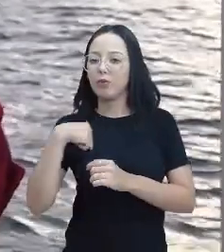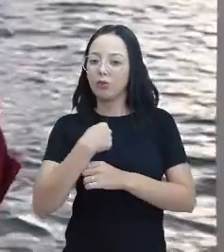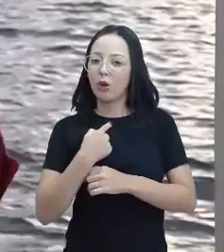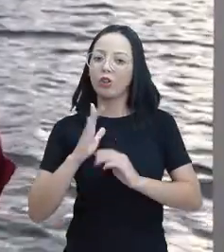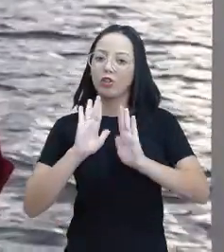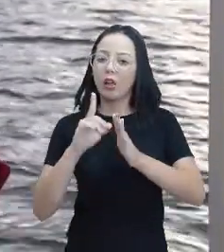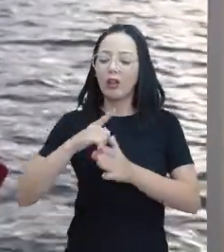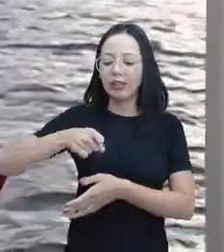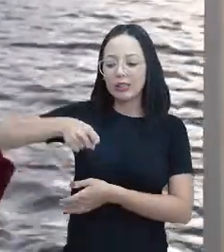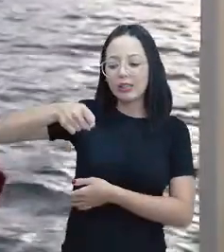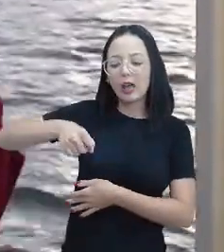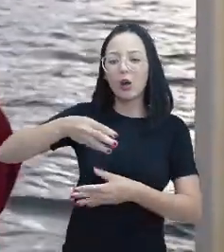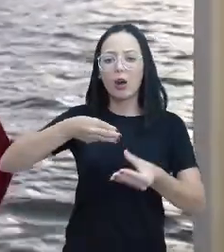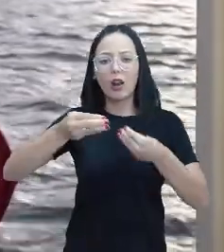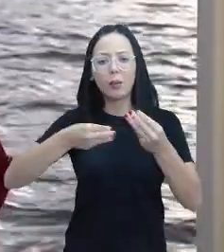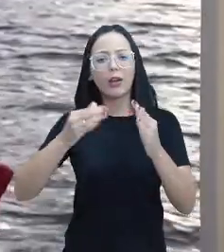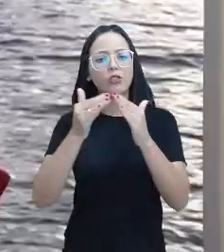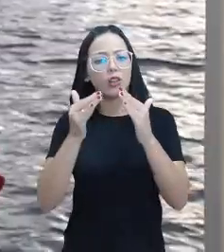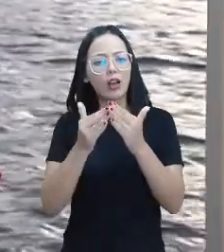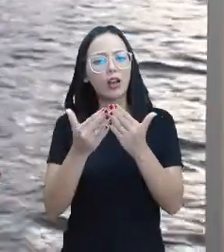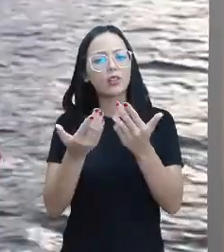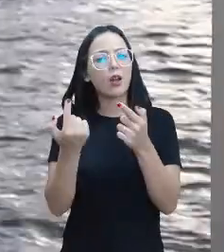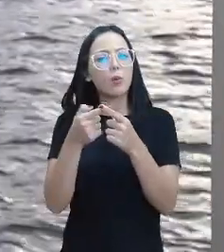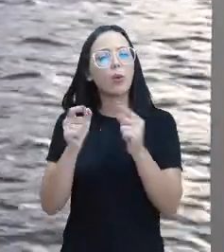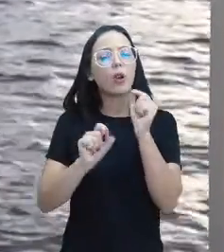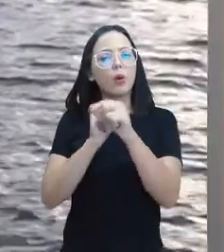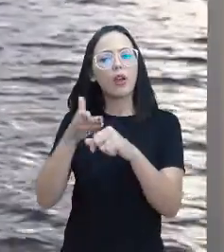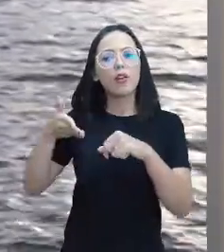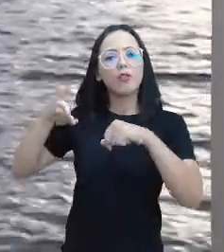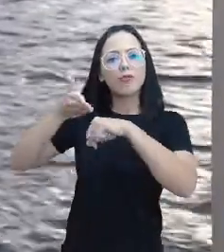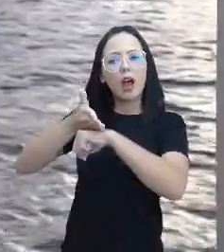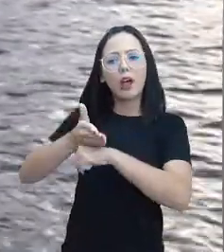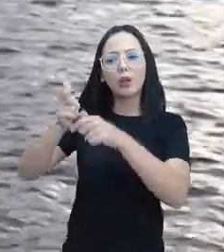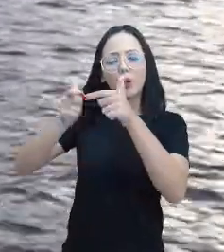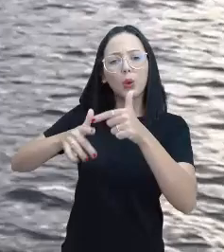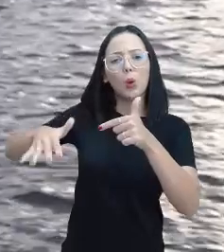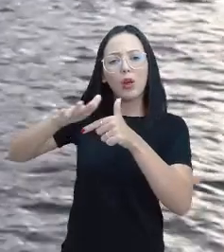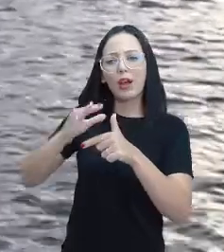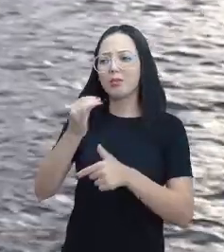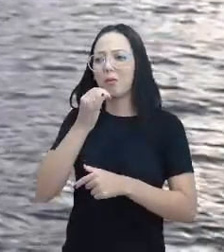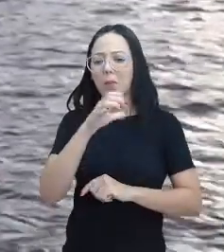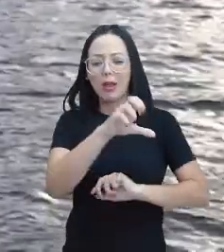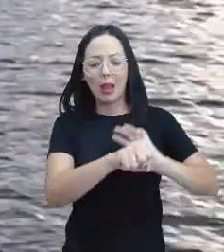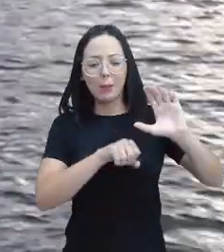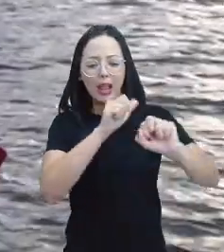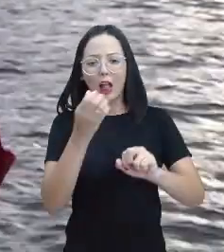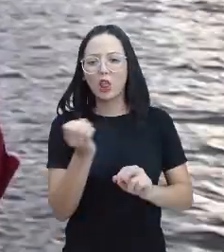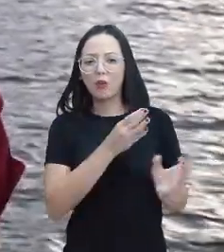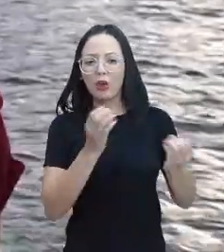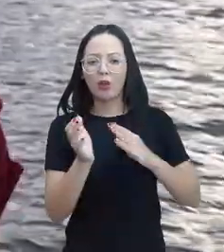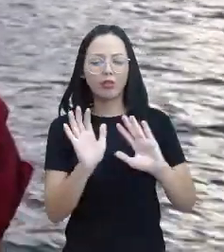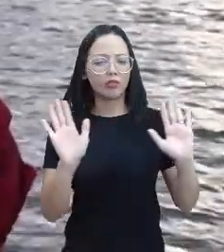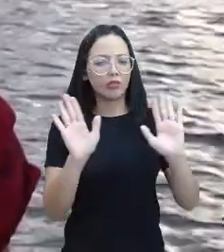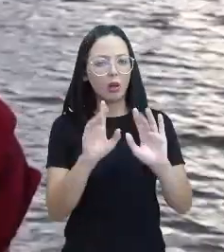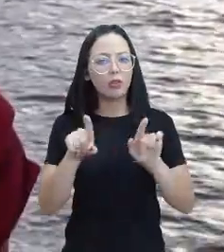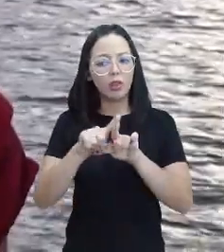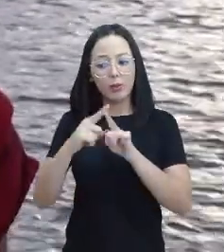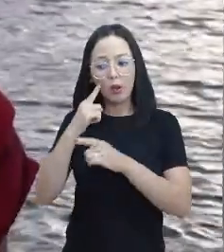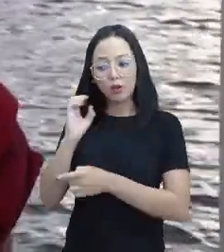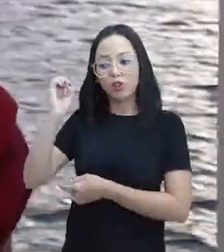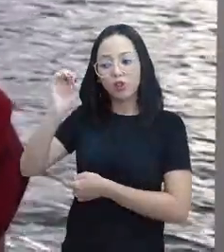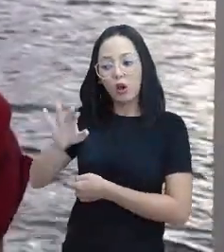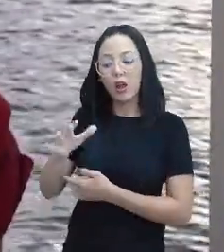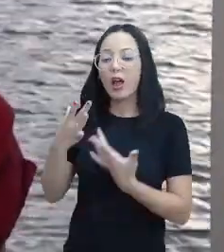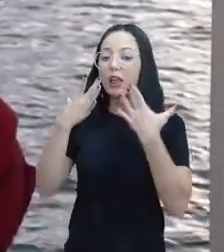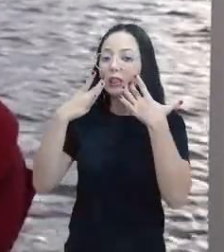está com sua sacola plástica em casa, por que não leva ela para vários lugares para não pegar novas sacolas? E quando descartar,